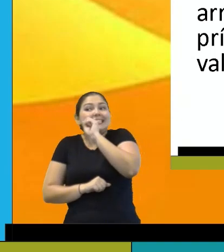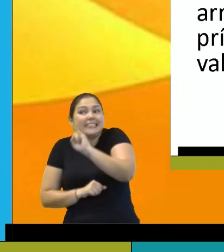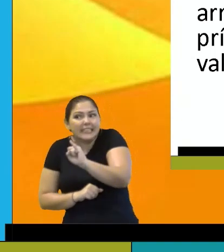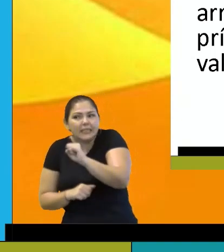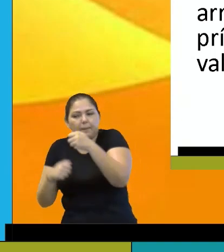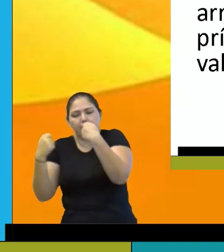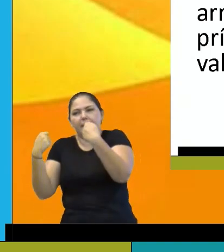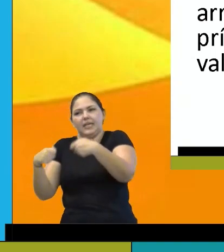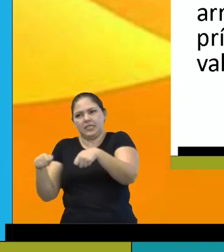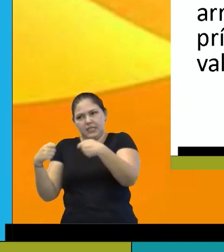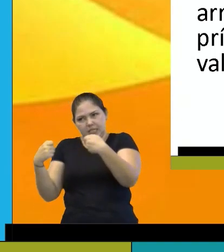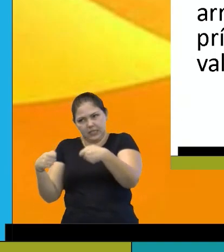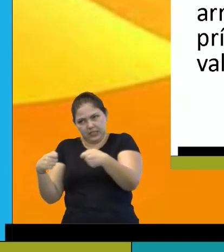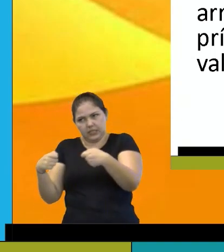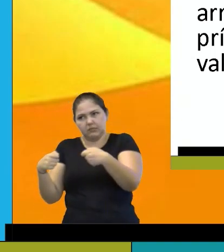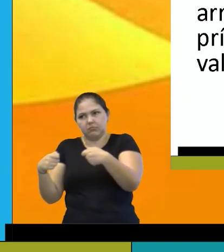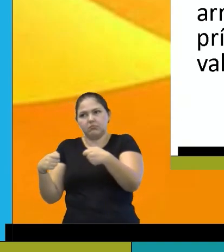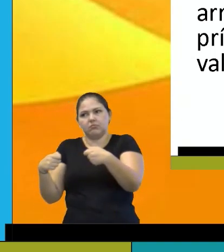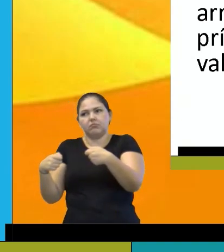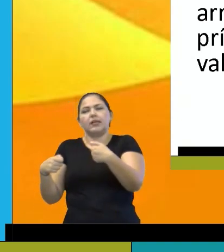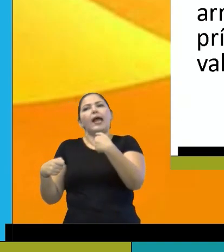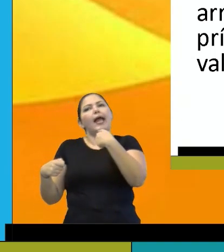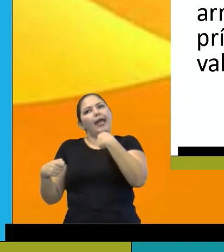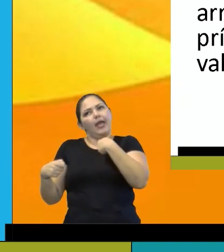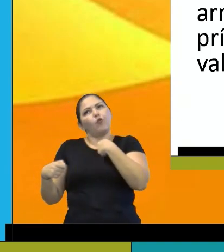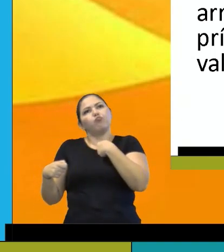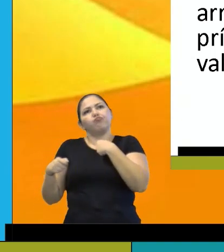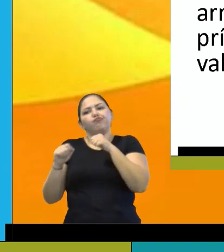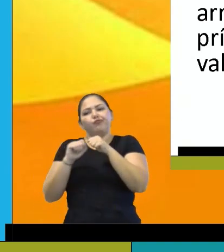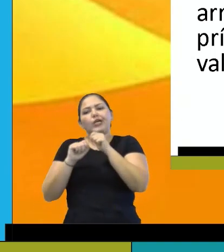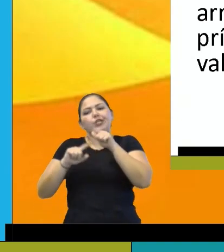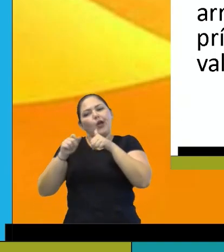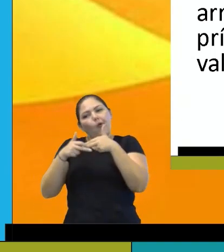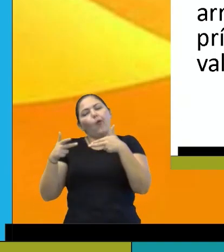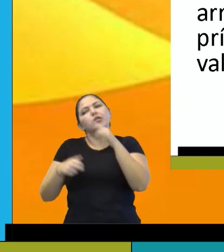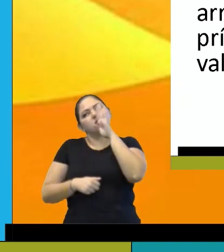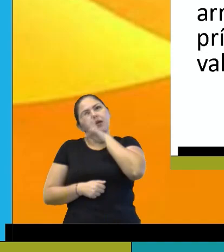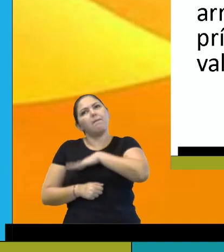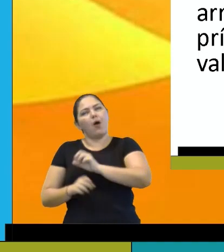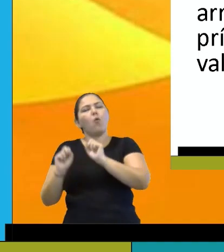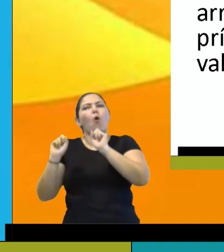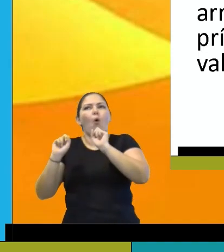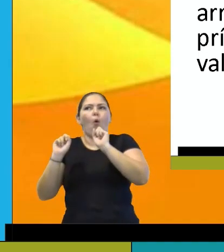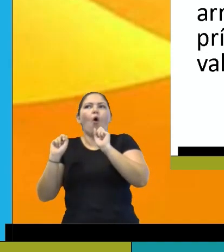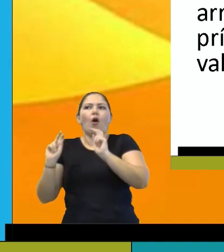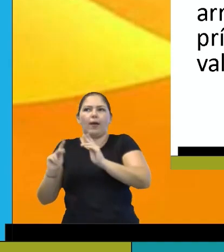o governante, para se manter no poder, ele tem que aprender a